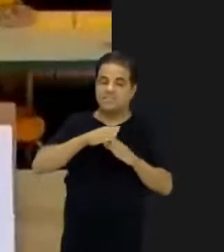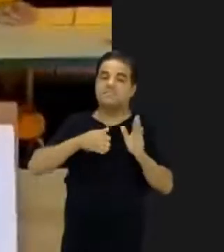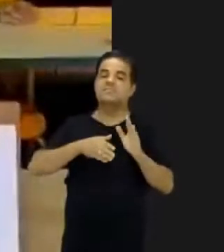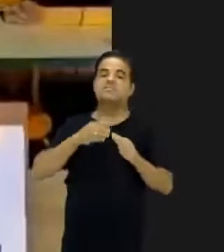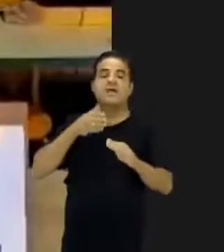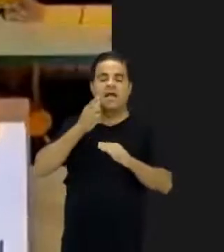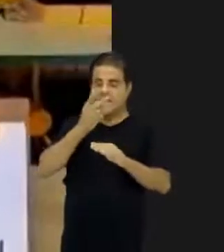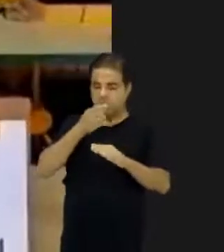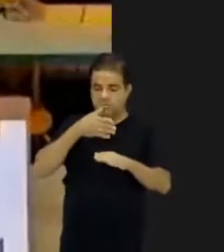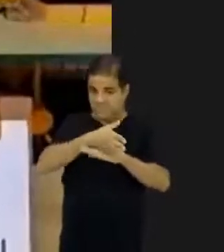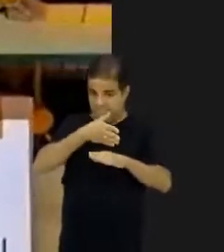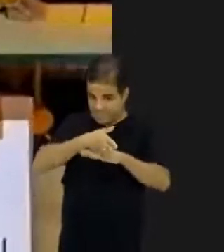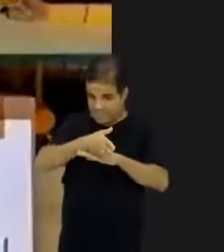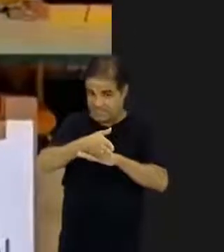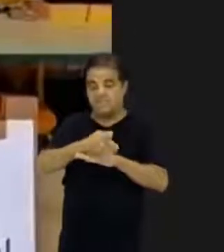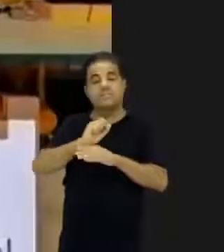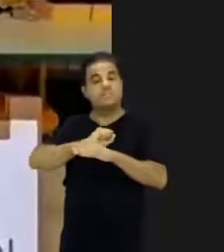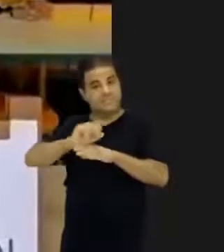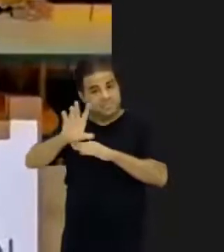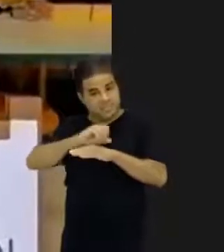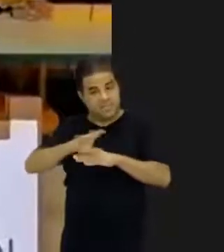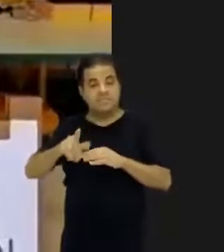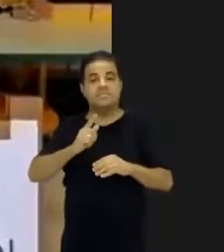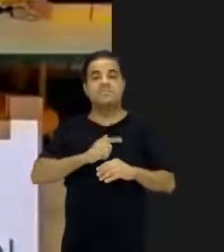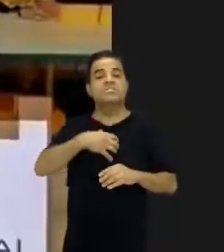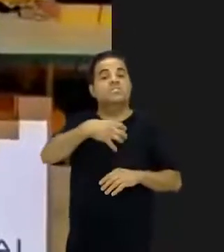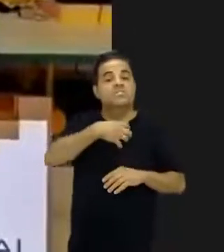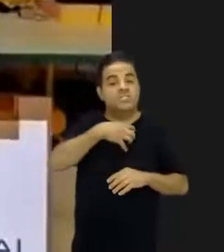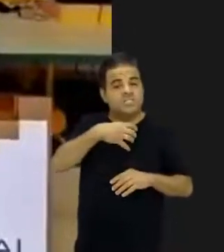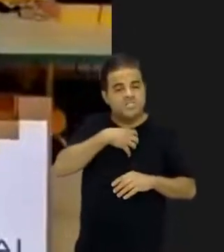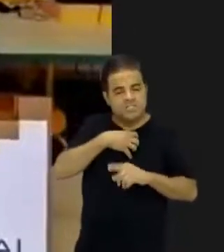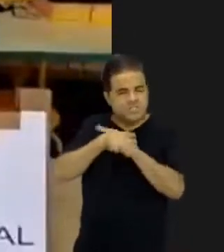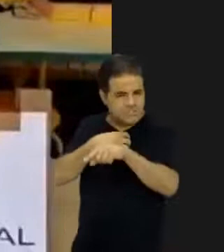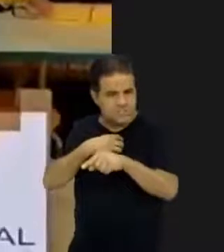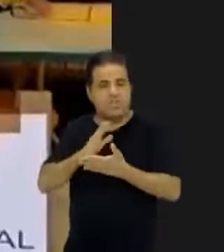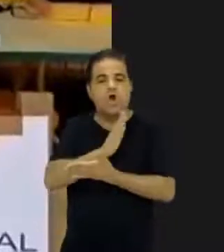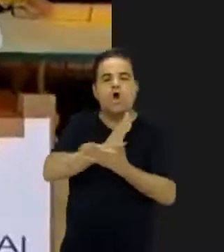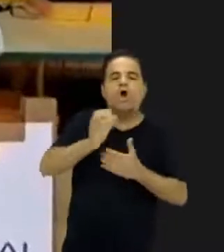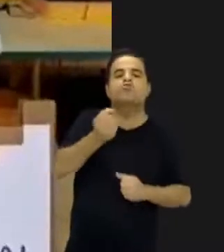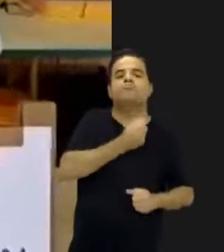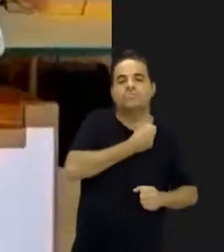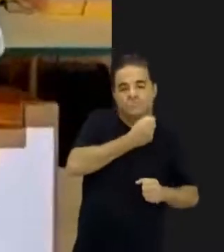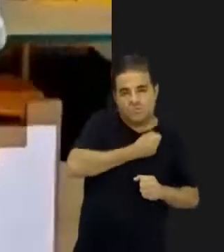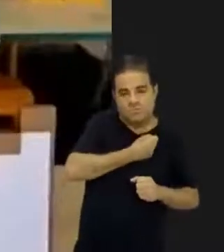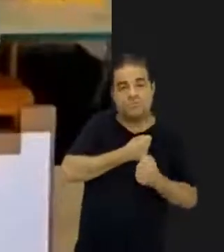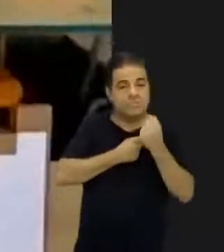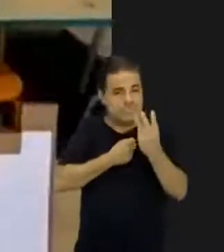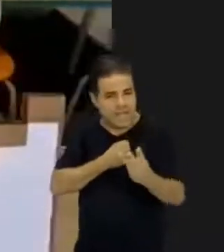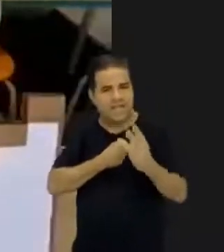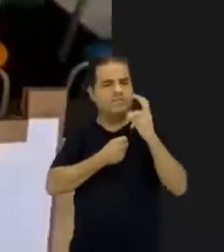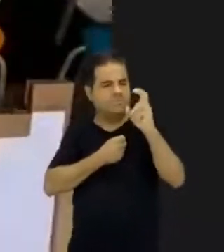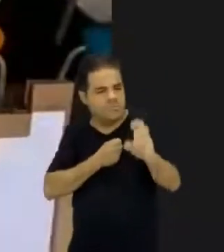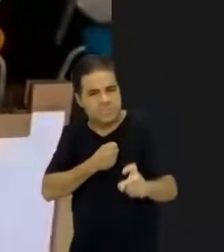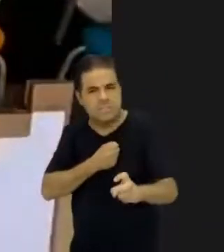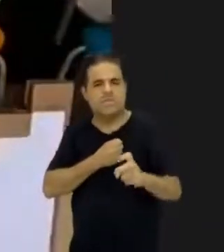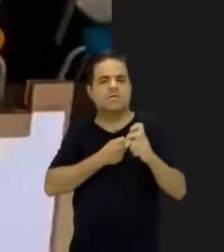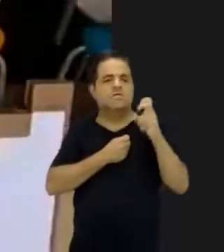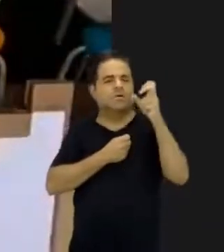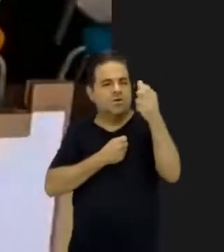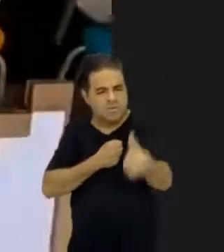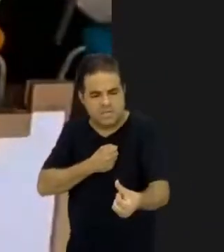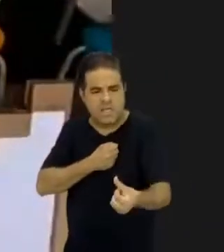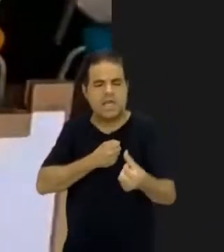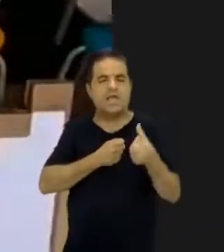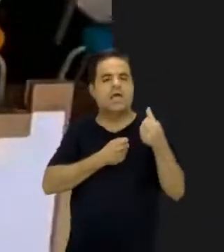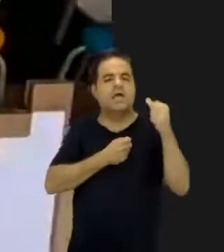14 entradas e saídas, se você perceber, tem uns tiozinhos aqui em alguns números. Por exemplo, no 3, no 5, no